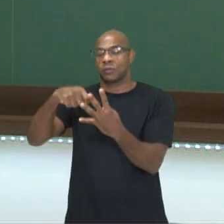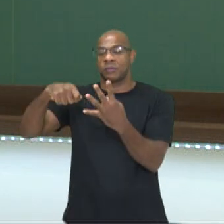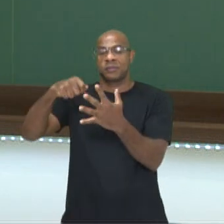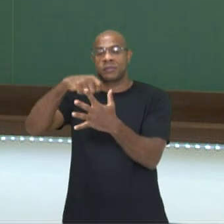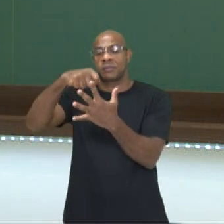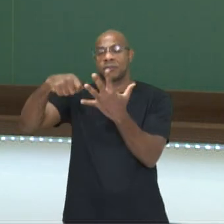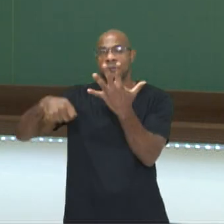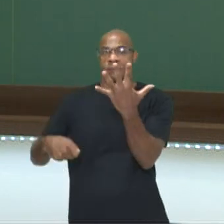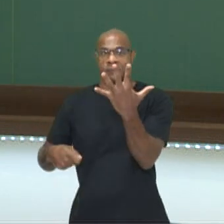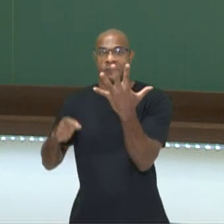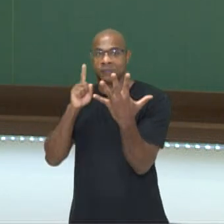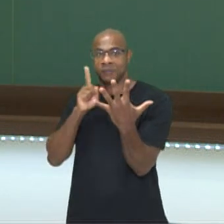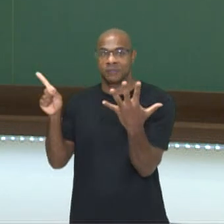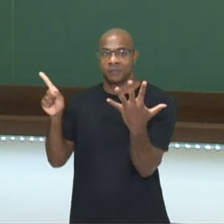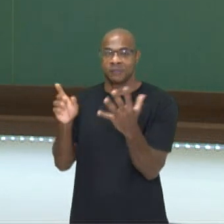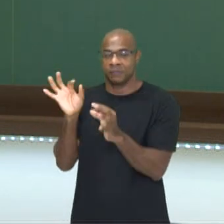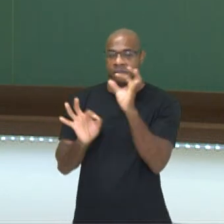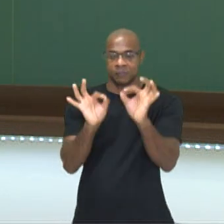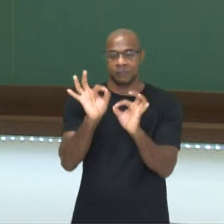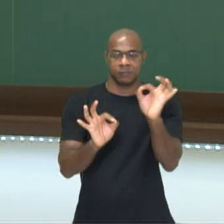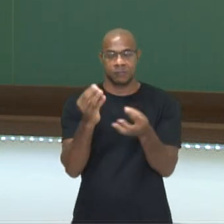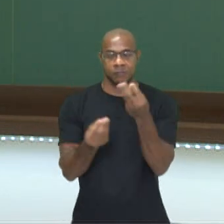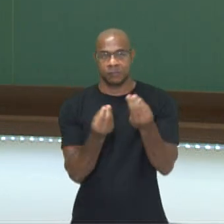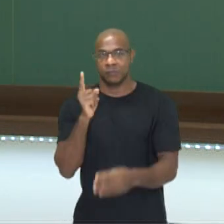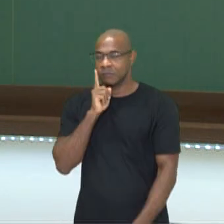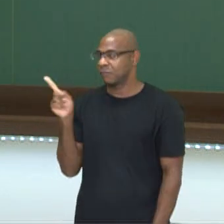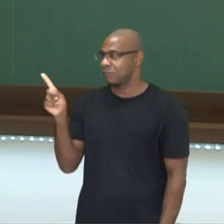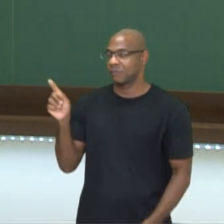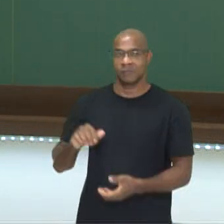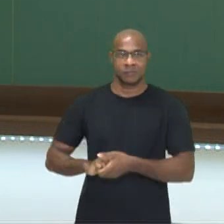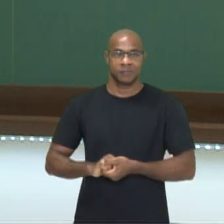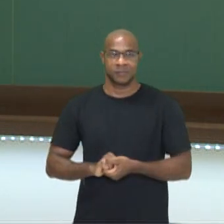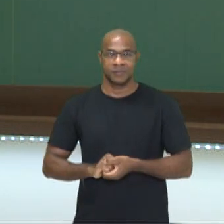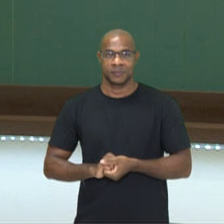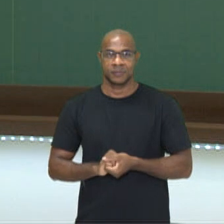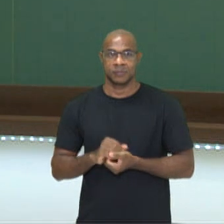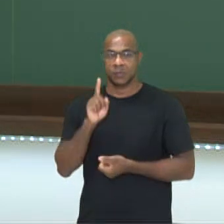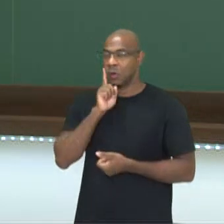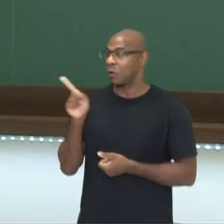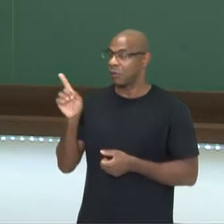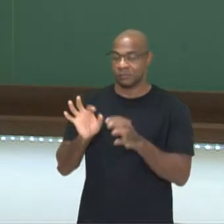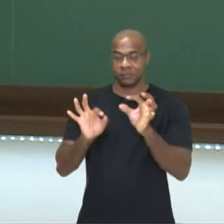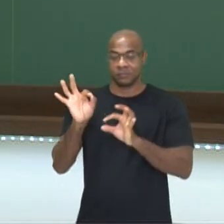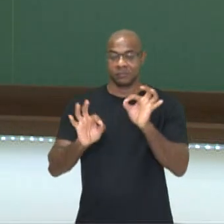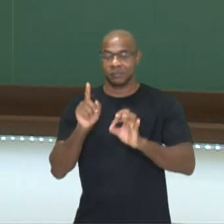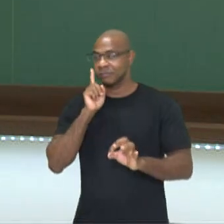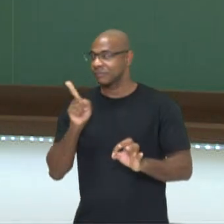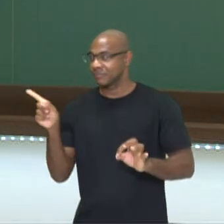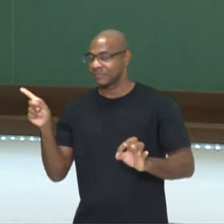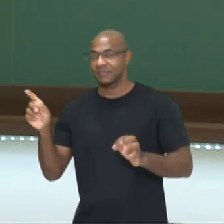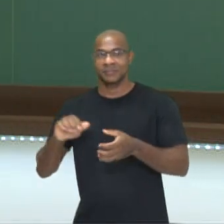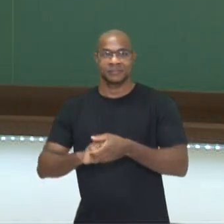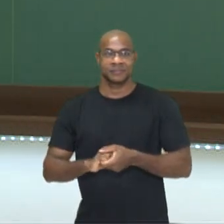250, vezes a taxa, que é 3 sobre 100, vezes o tempo, que é 5.